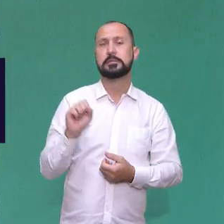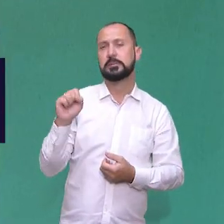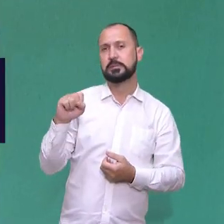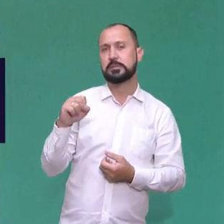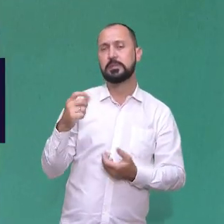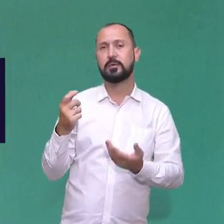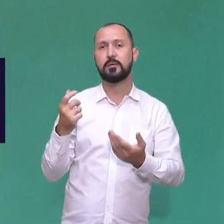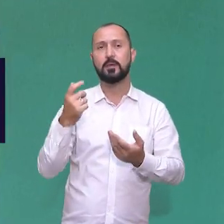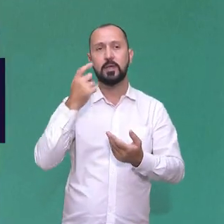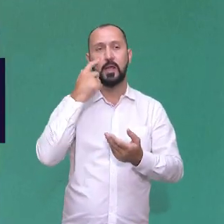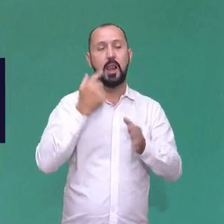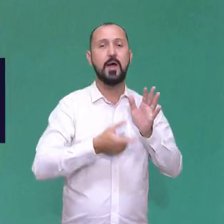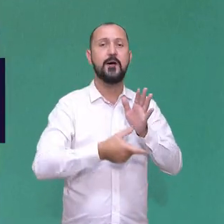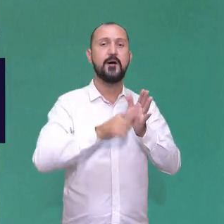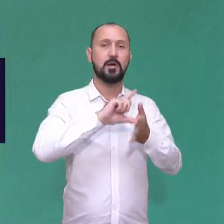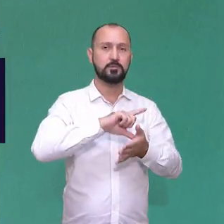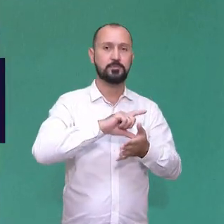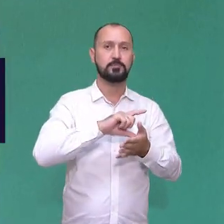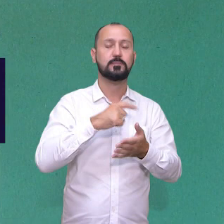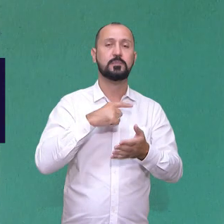lei federal, por exemplo, que